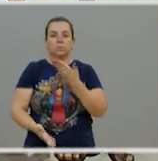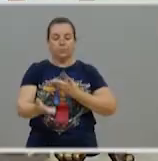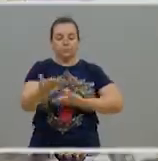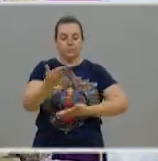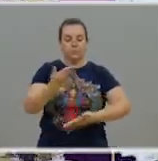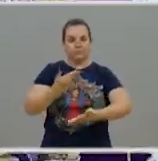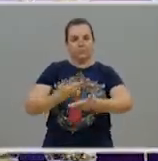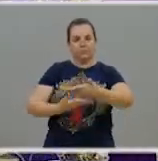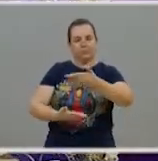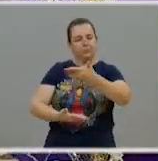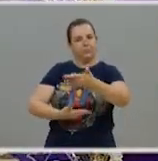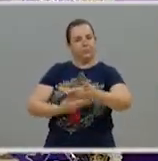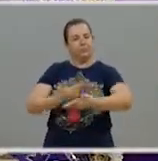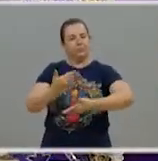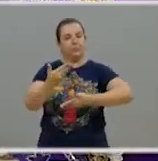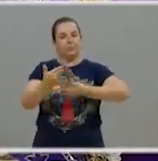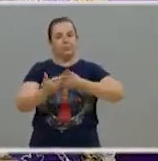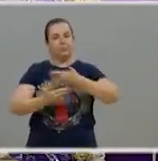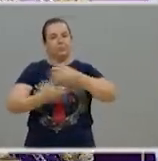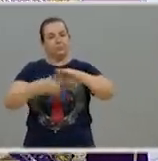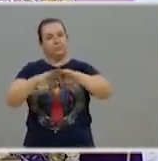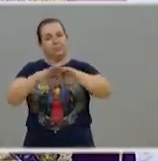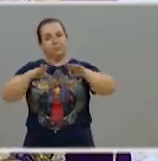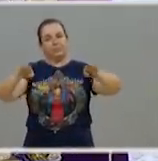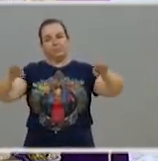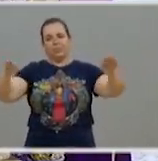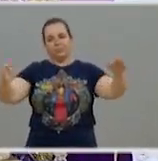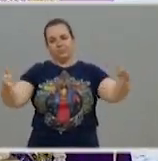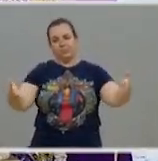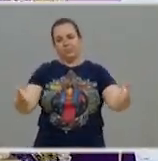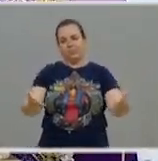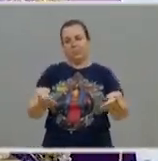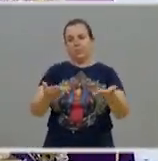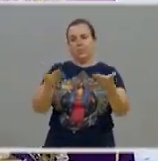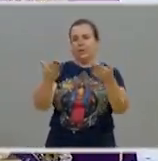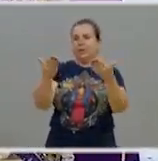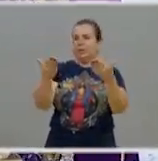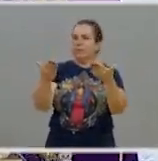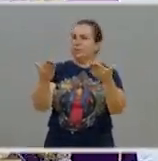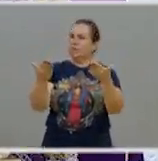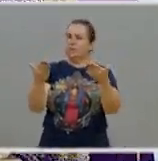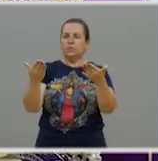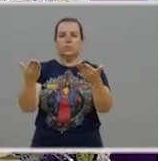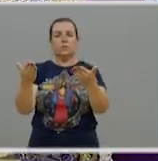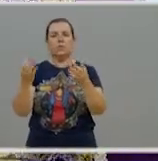repartidos na mesa do reino,